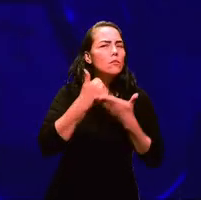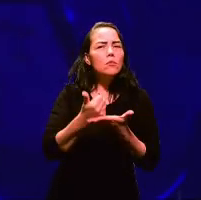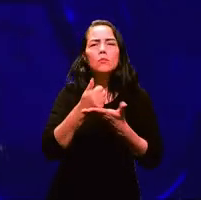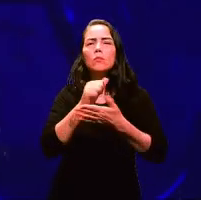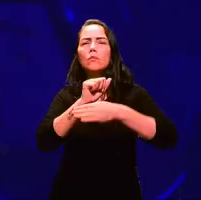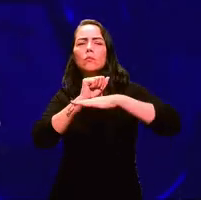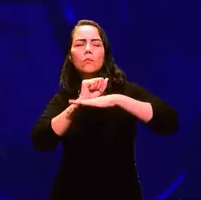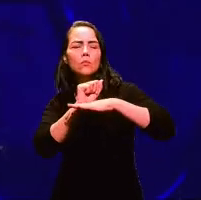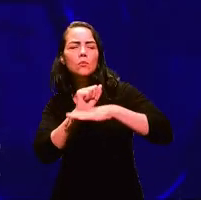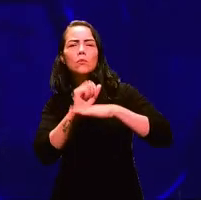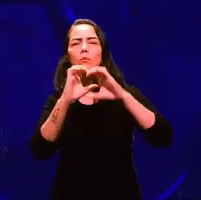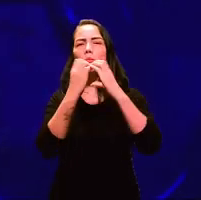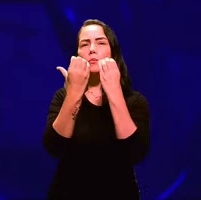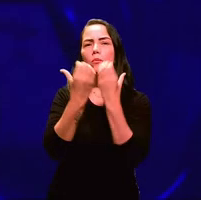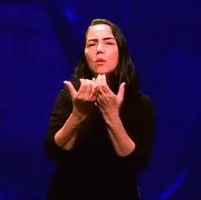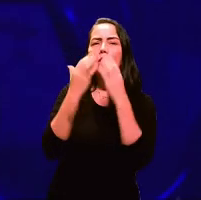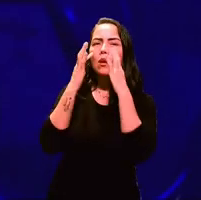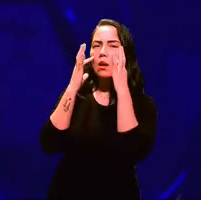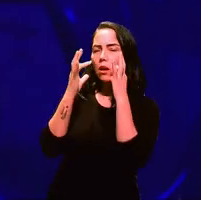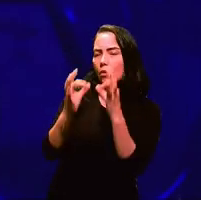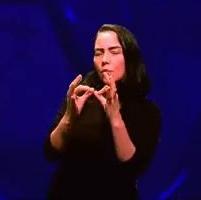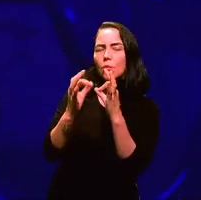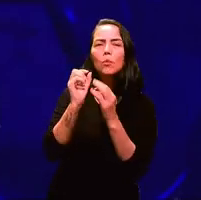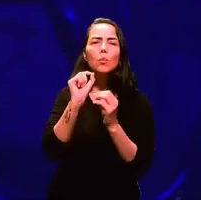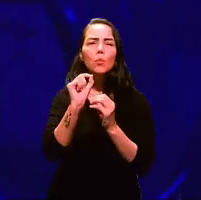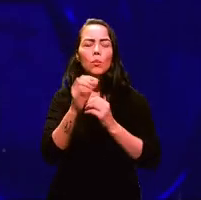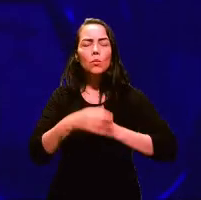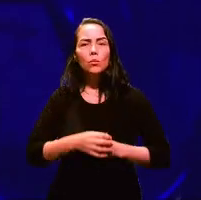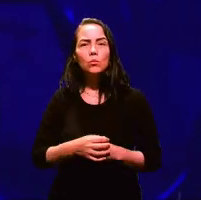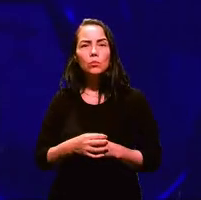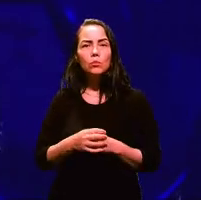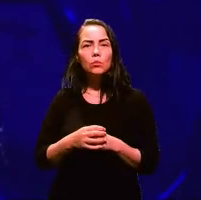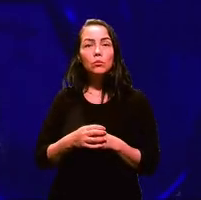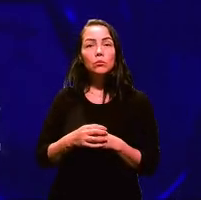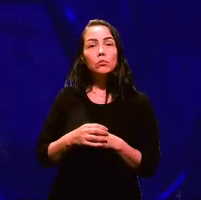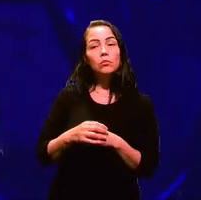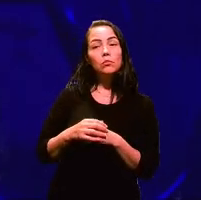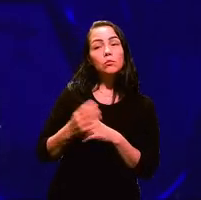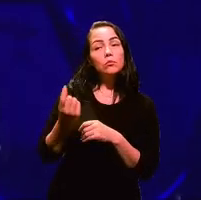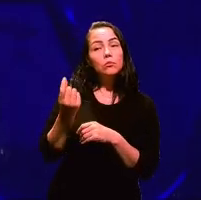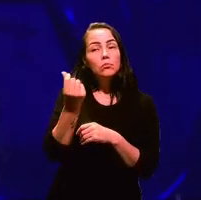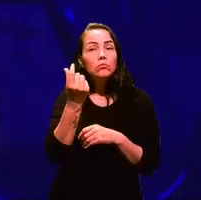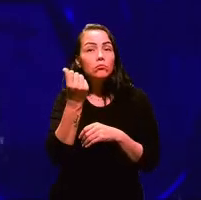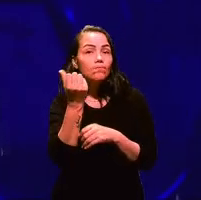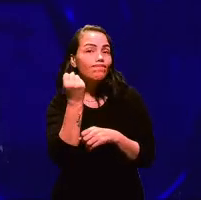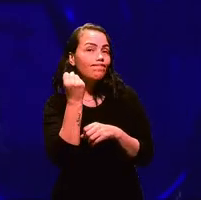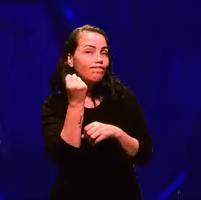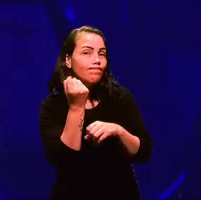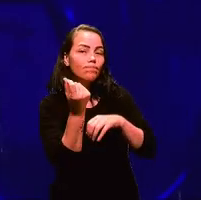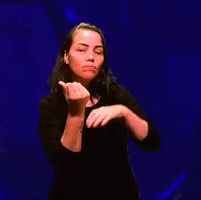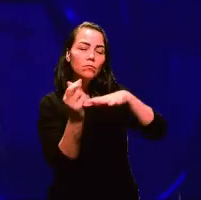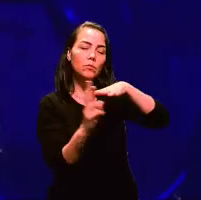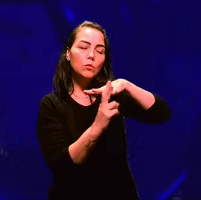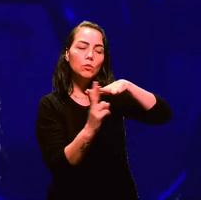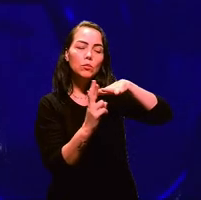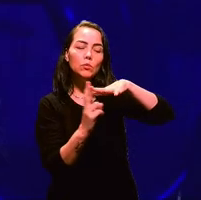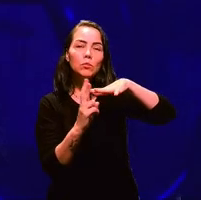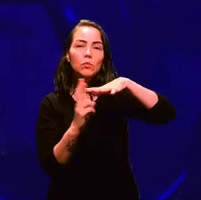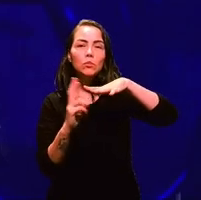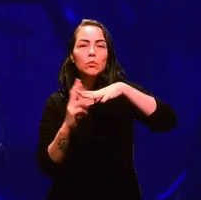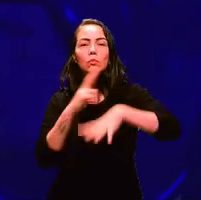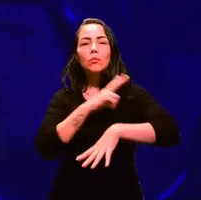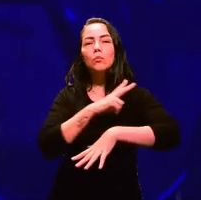atendimento à comunidade, visando a racionalidade no uso dos recursos públicos e melhorando o fluxo